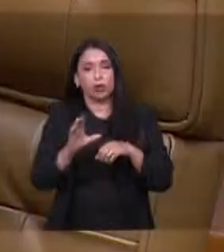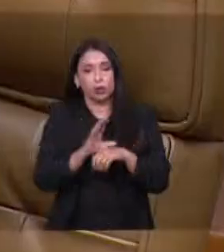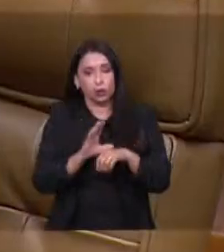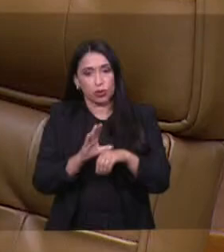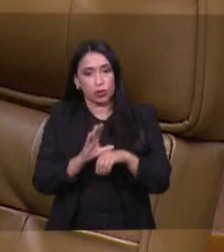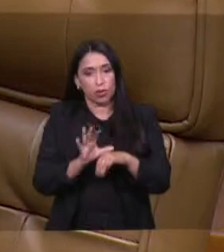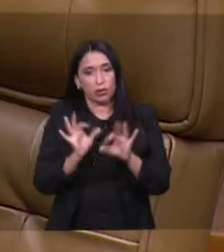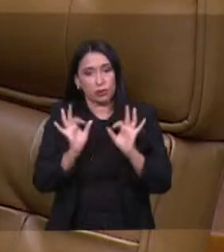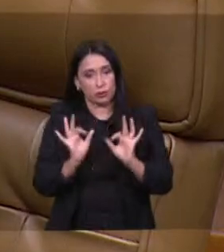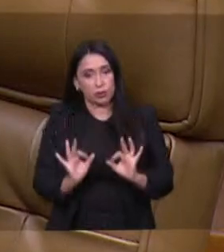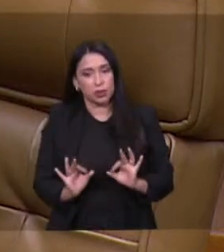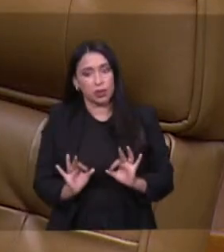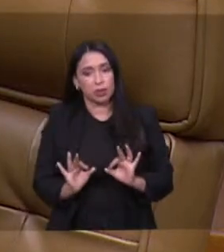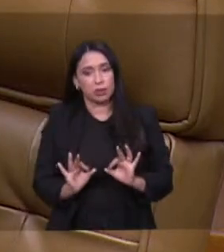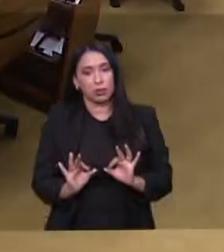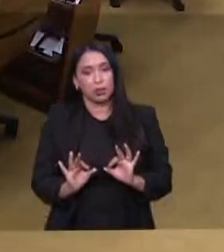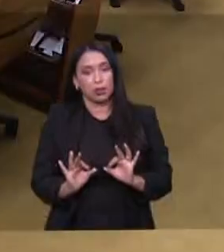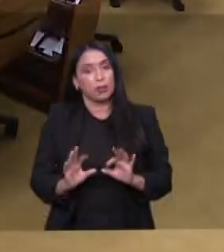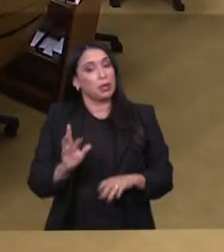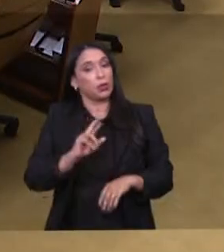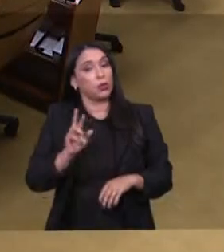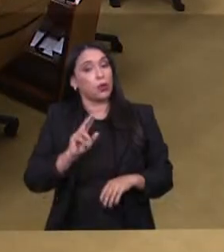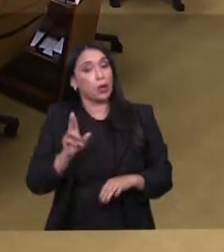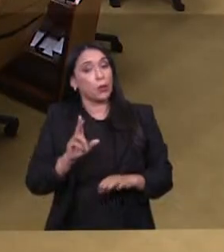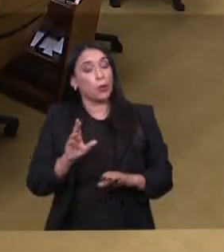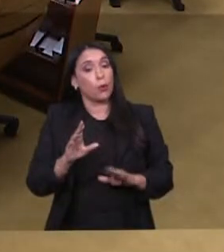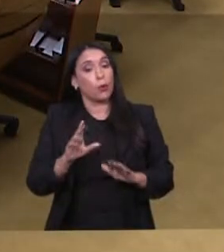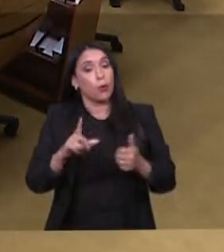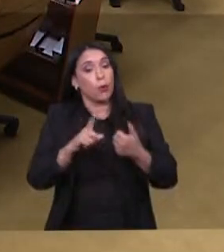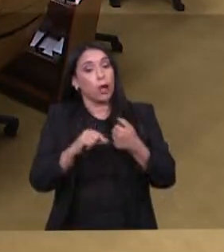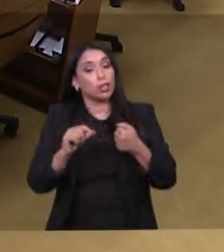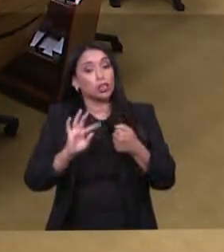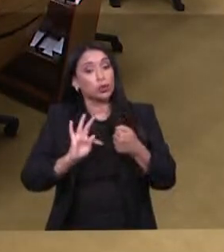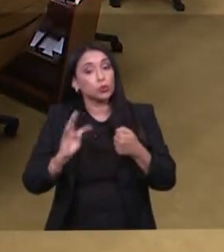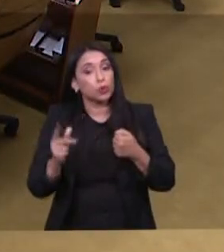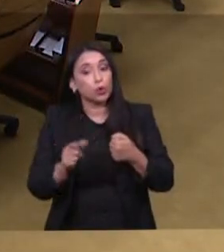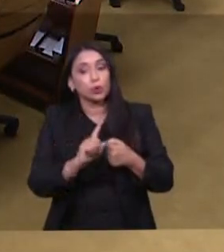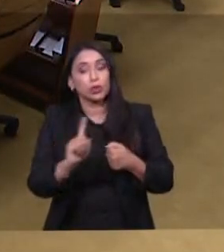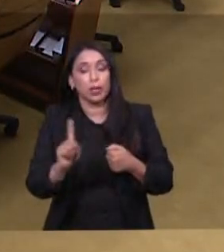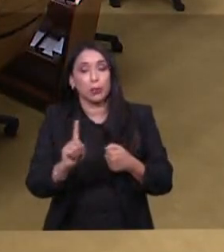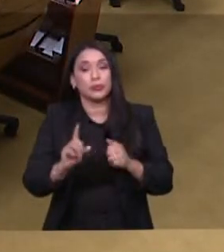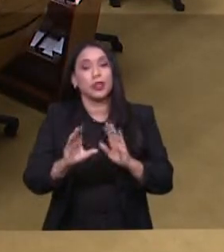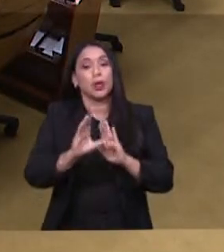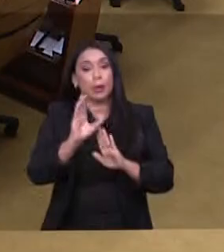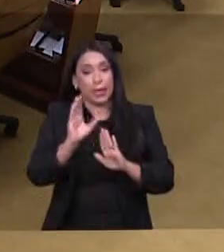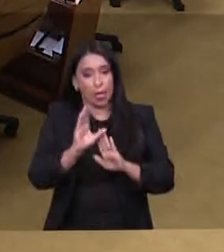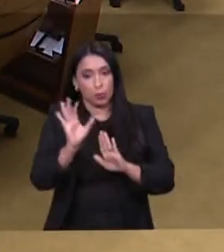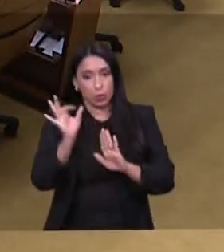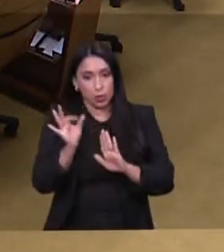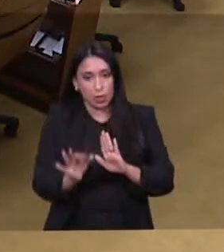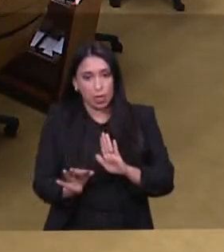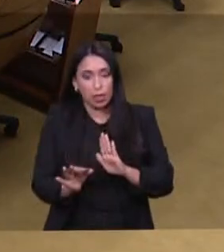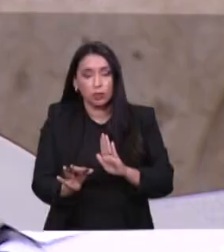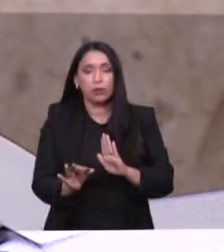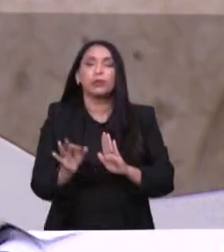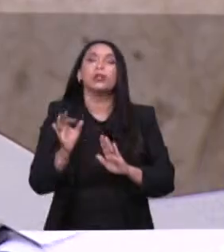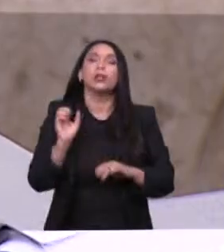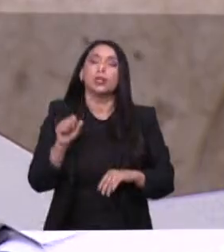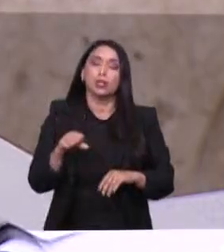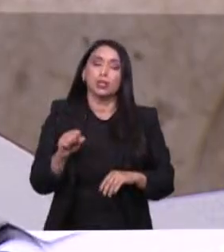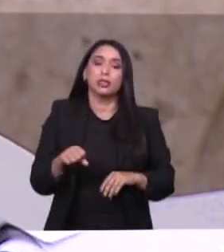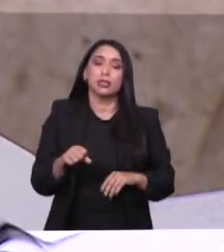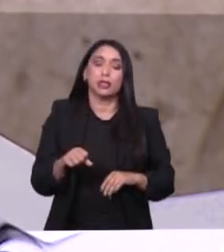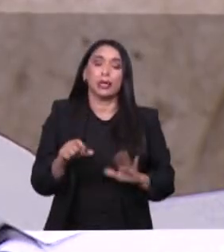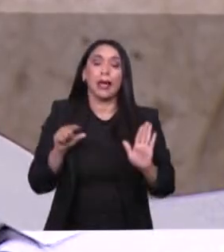constitucional. Mas não é o artigo todo, não. O caput. Caput. Caput. Isso não há dúvida, é isso. Perfeito. Agora, com relação